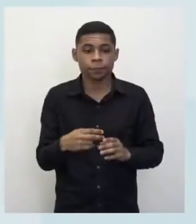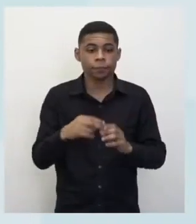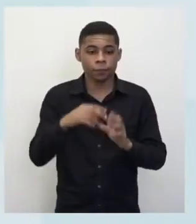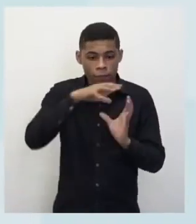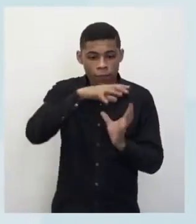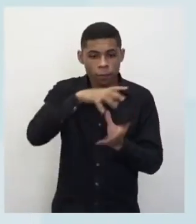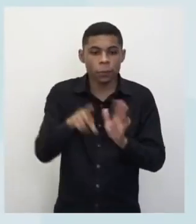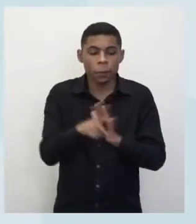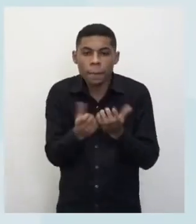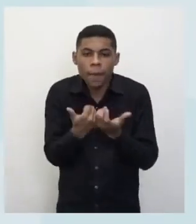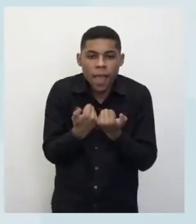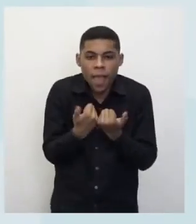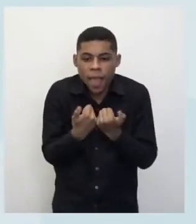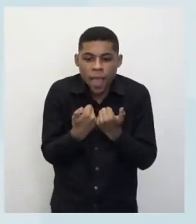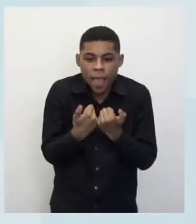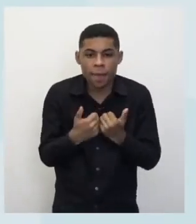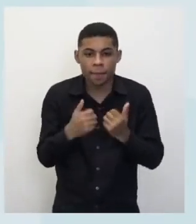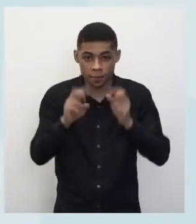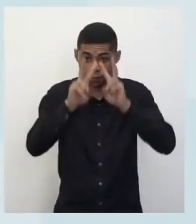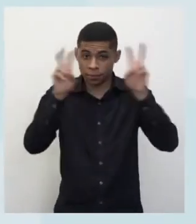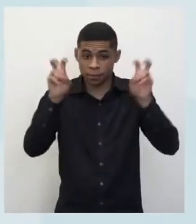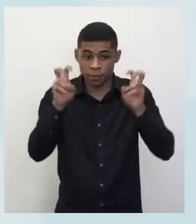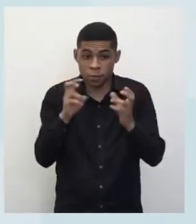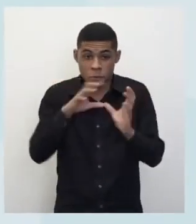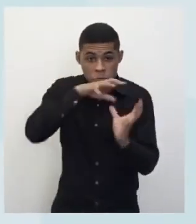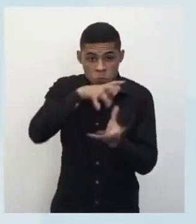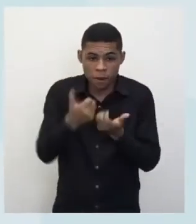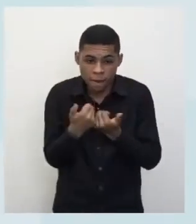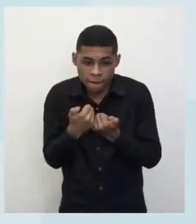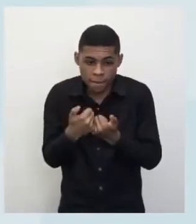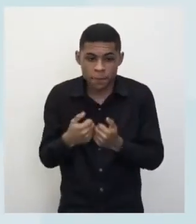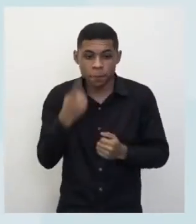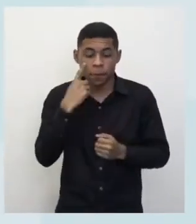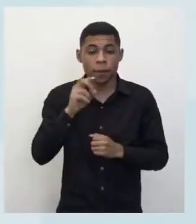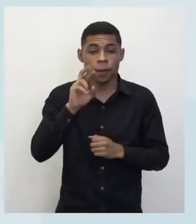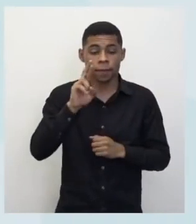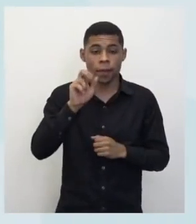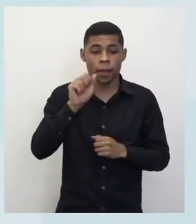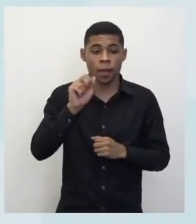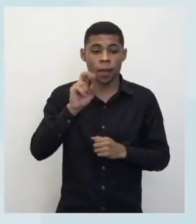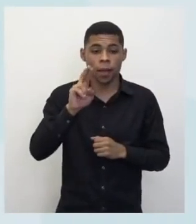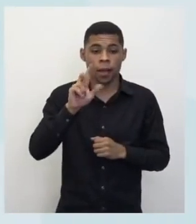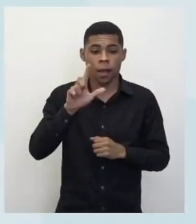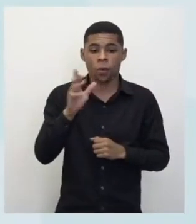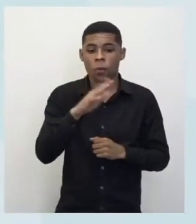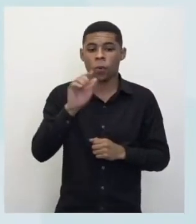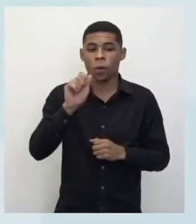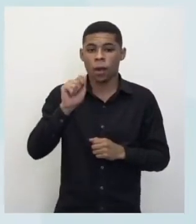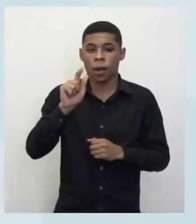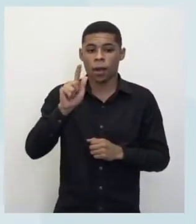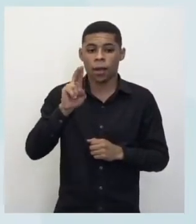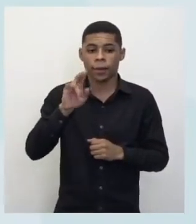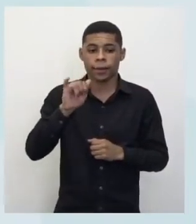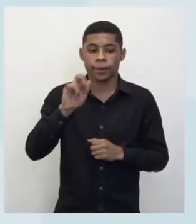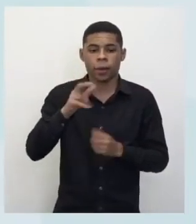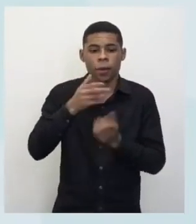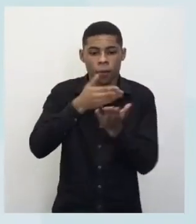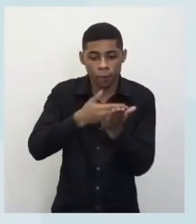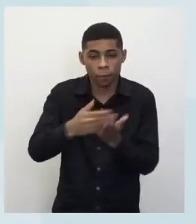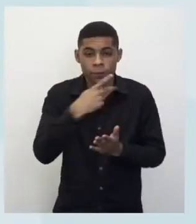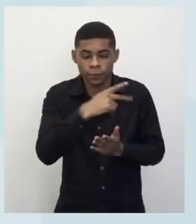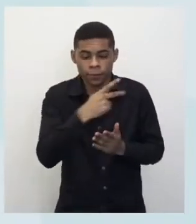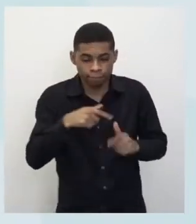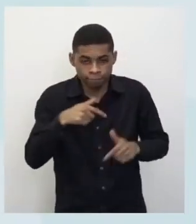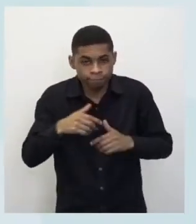dos games, ó, o título da entrevista. E aí, o que vem a seguir, ó, uma apresentaçãozinha. Raul Aguiar começou